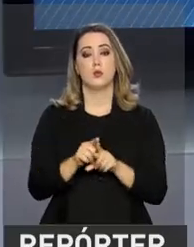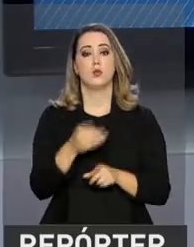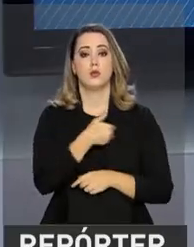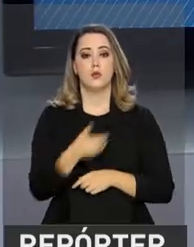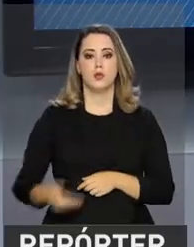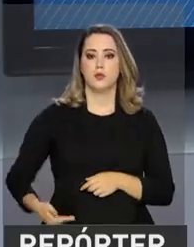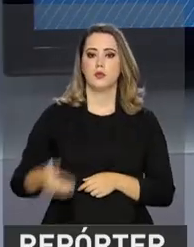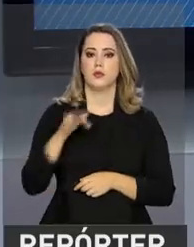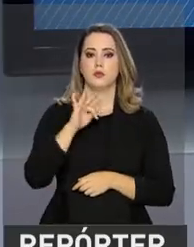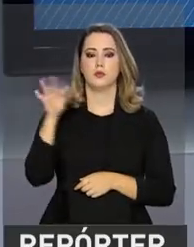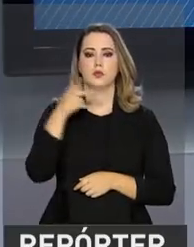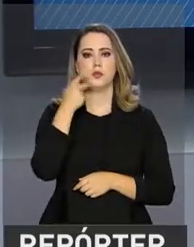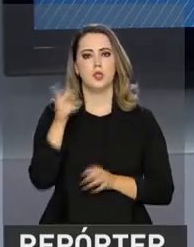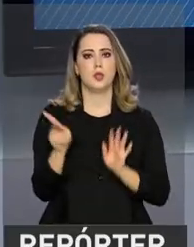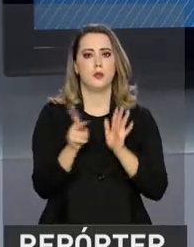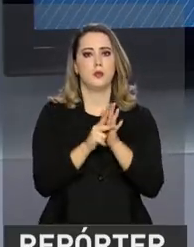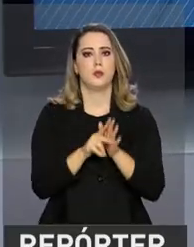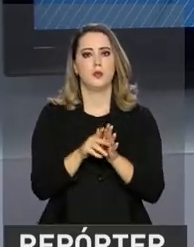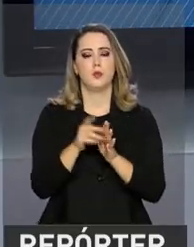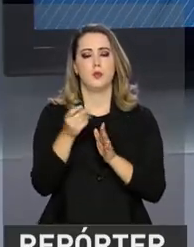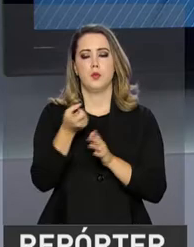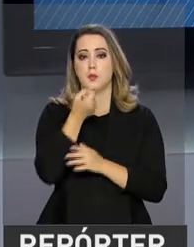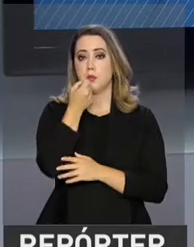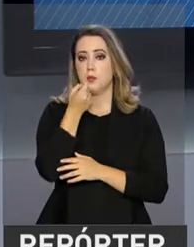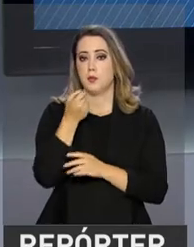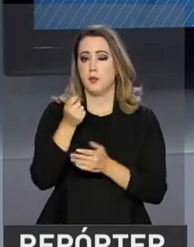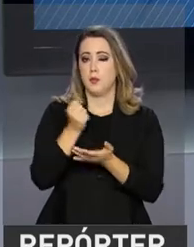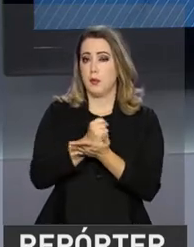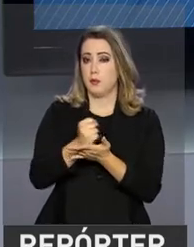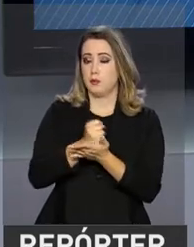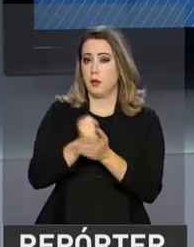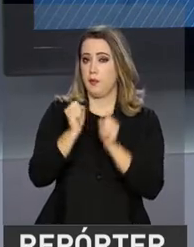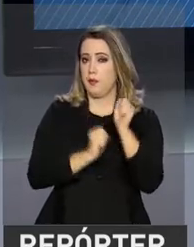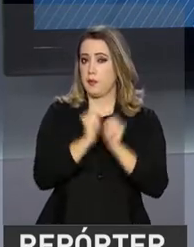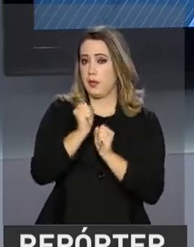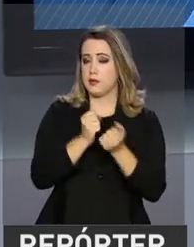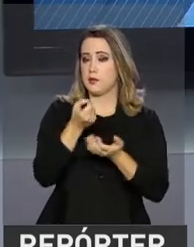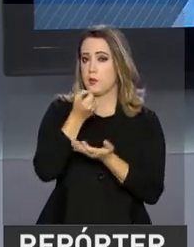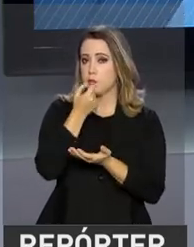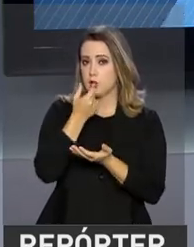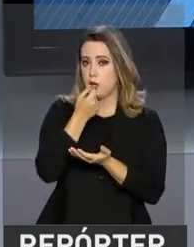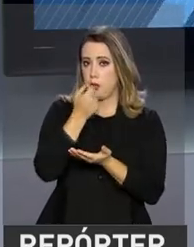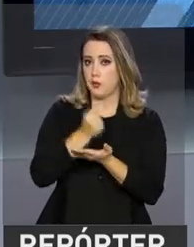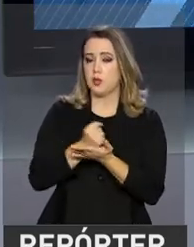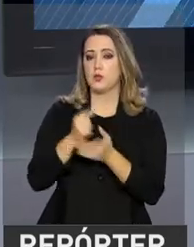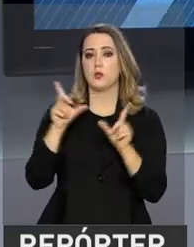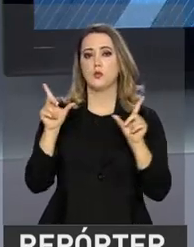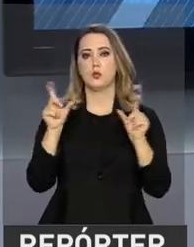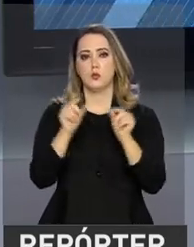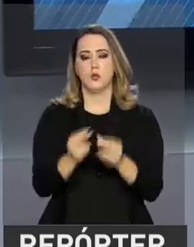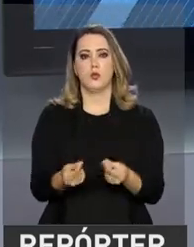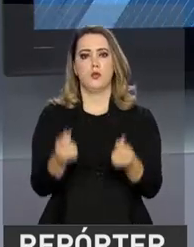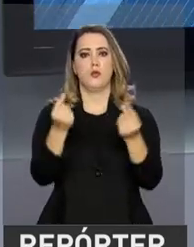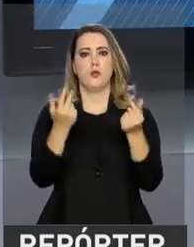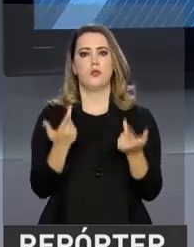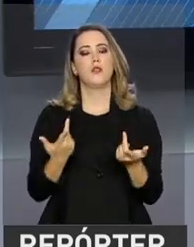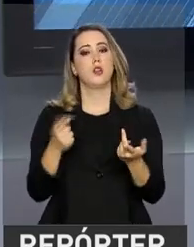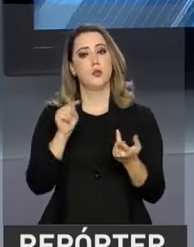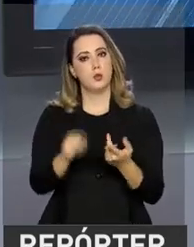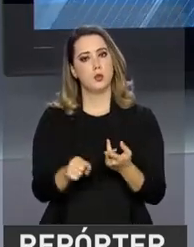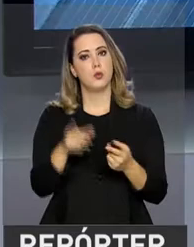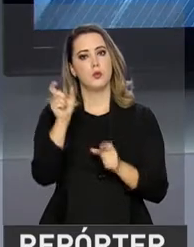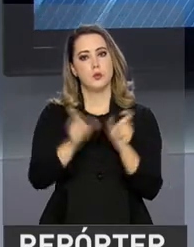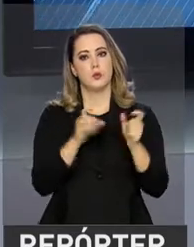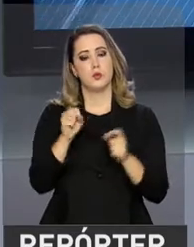a fabricação própria de medicamentos que hoje são importados diminuirá o custo dos remédios para os pacientes do sus além de gerar